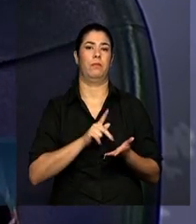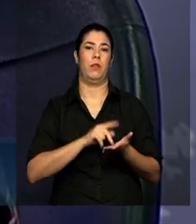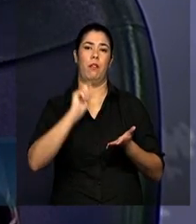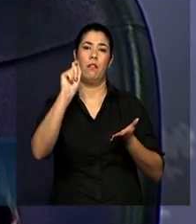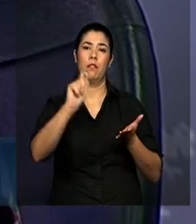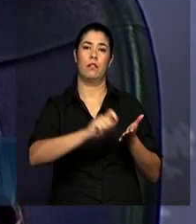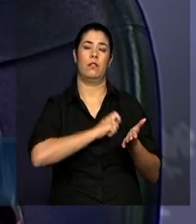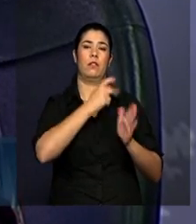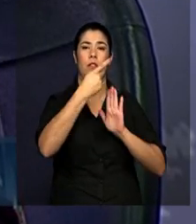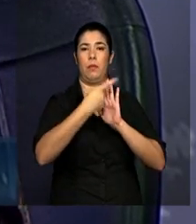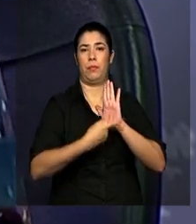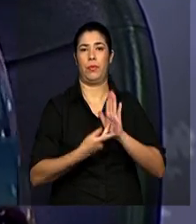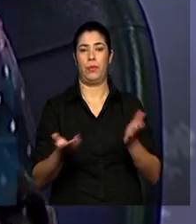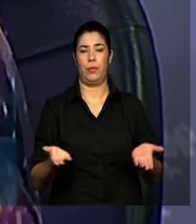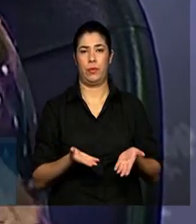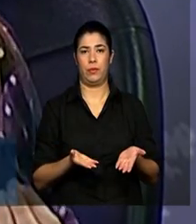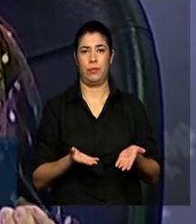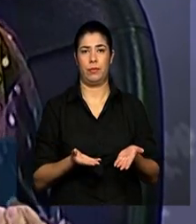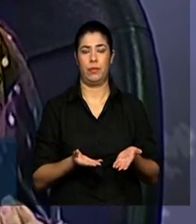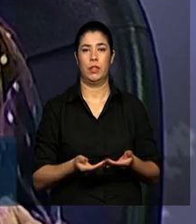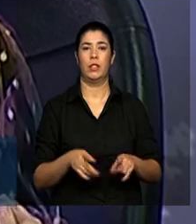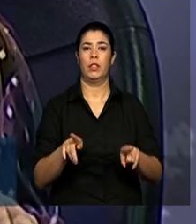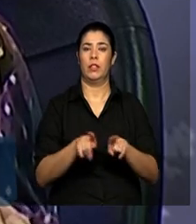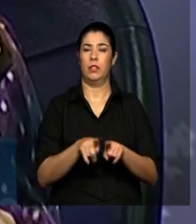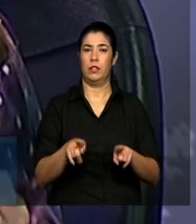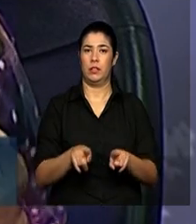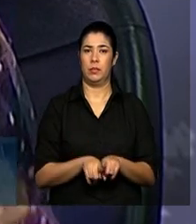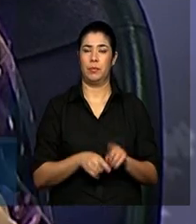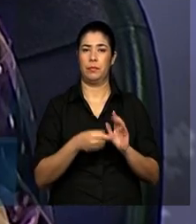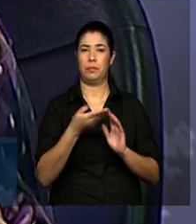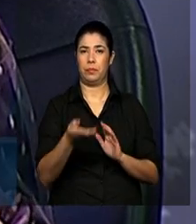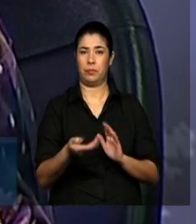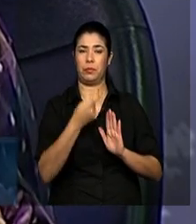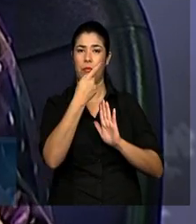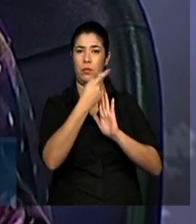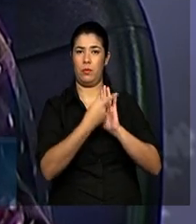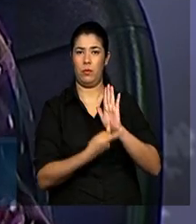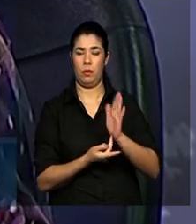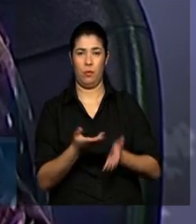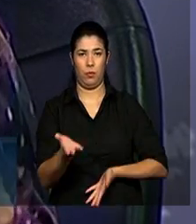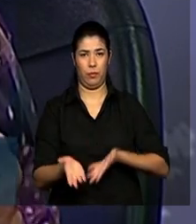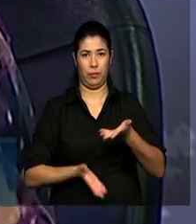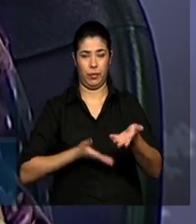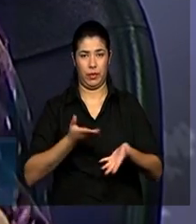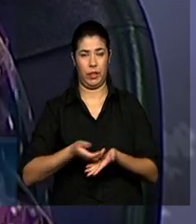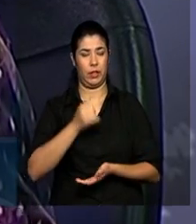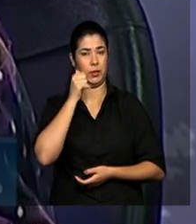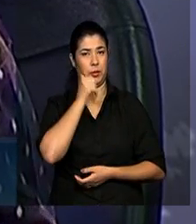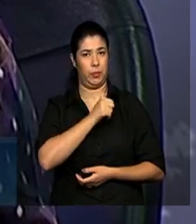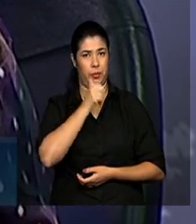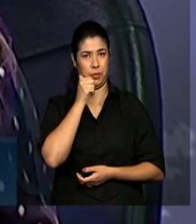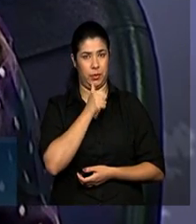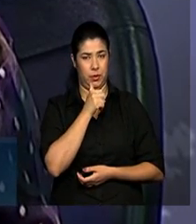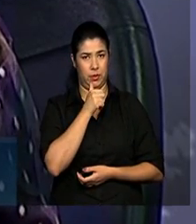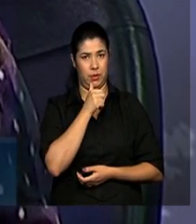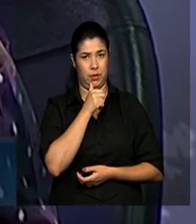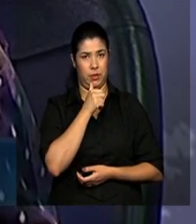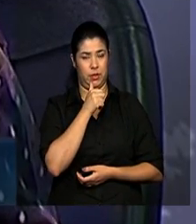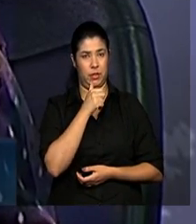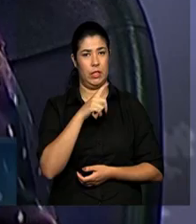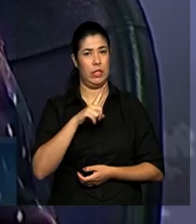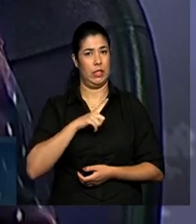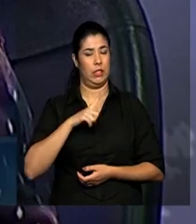essa portaria aqui. E a portaria para atendimento das mulheres